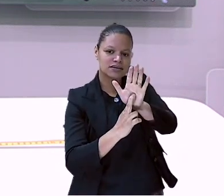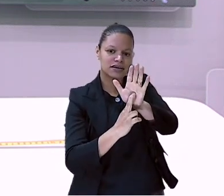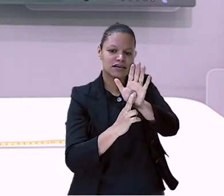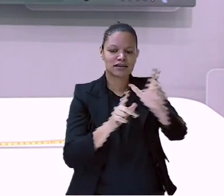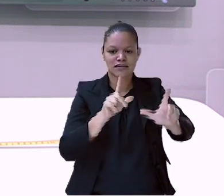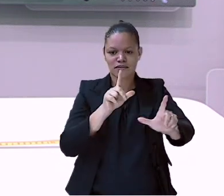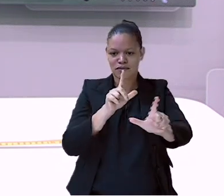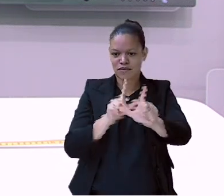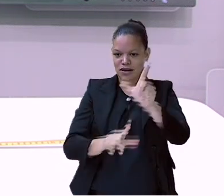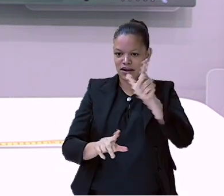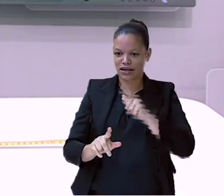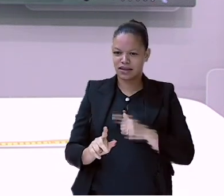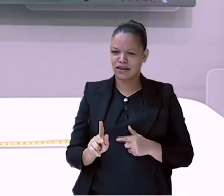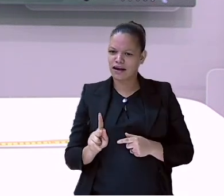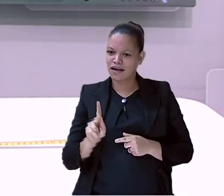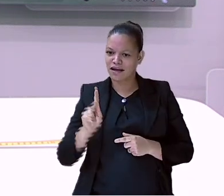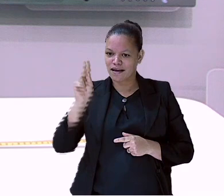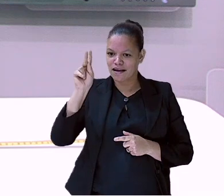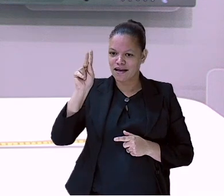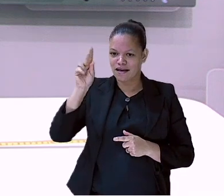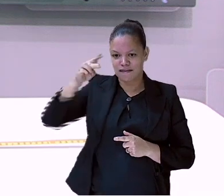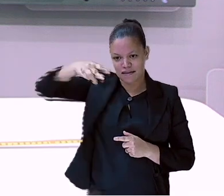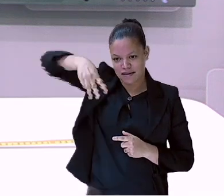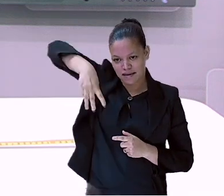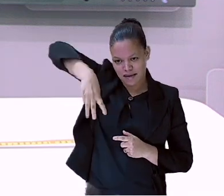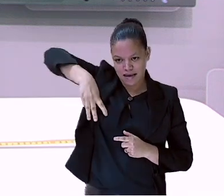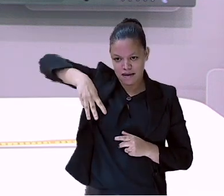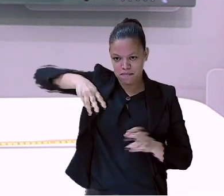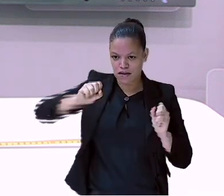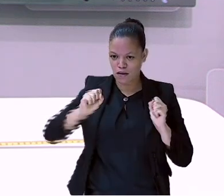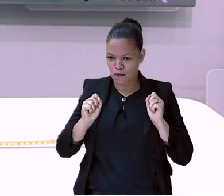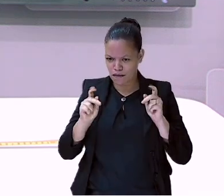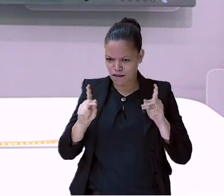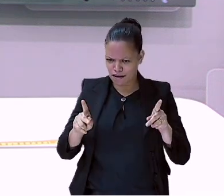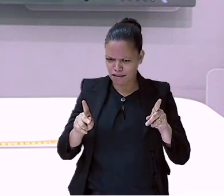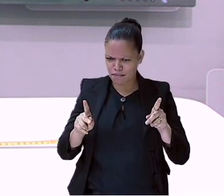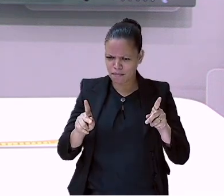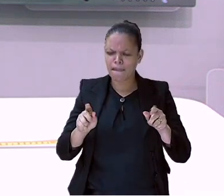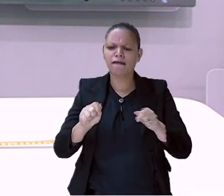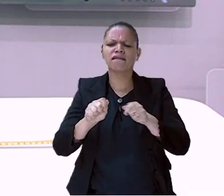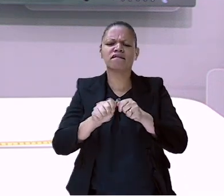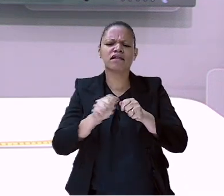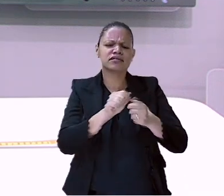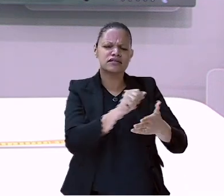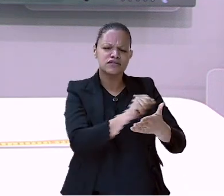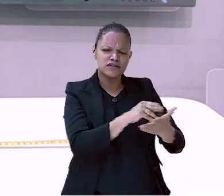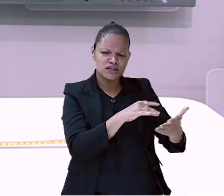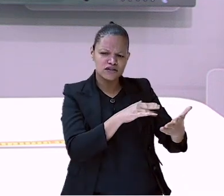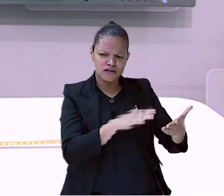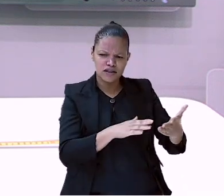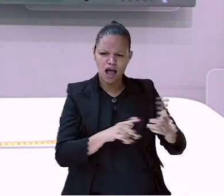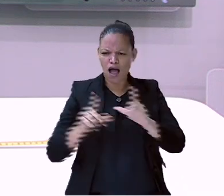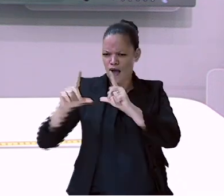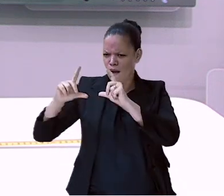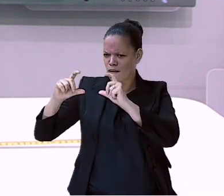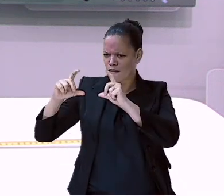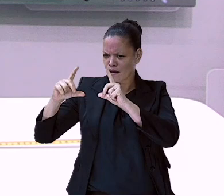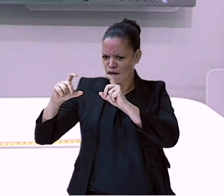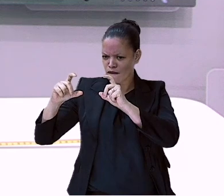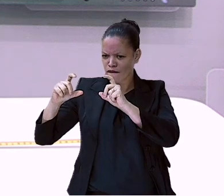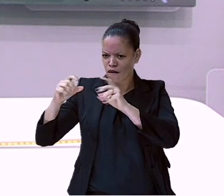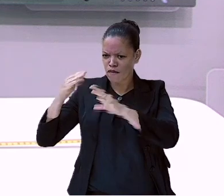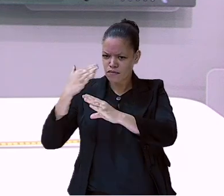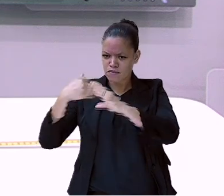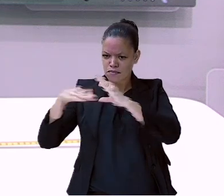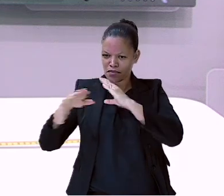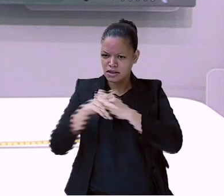aula, tá? Faça aí as nossas atividades, tire a foto, envie para sua professora. Ok? E para acessar